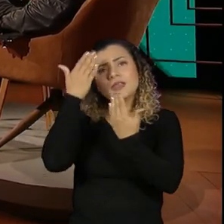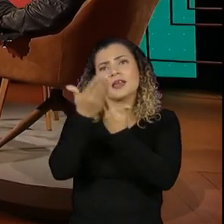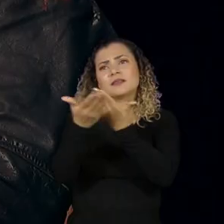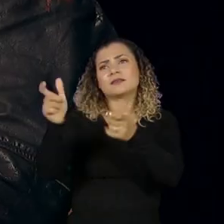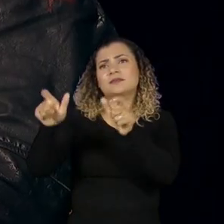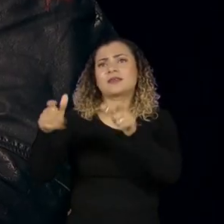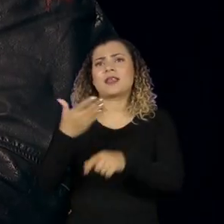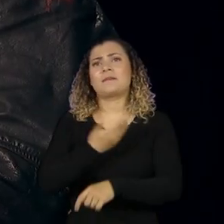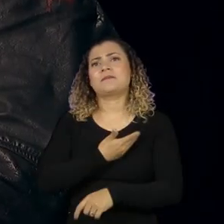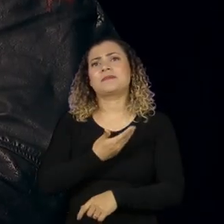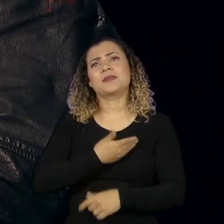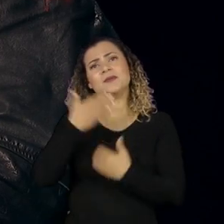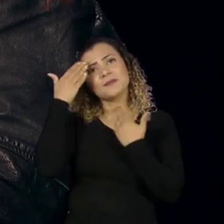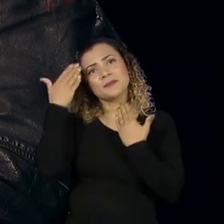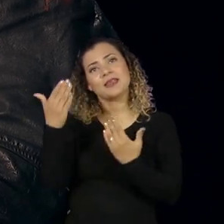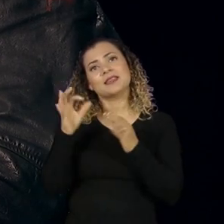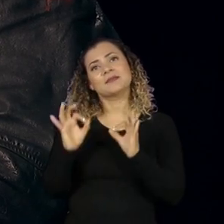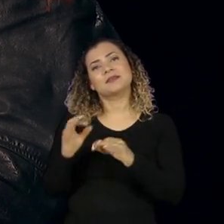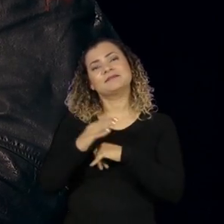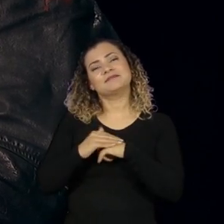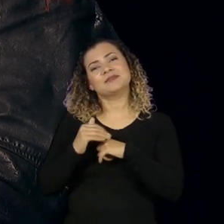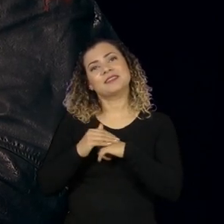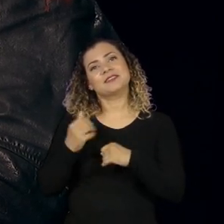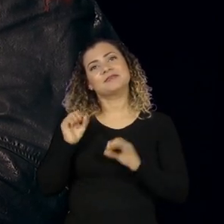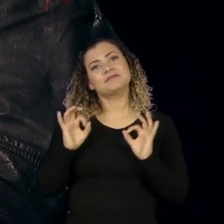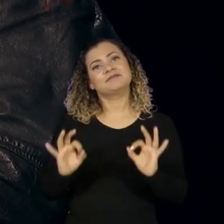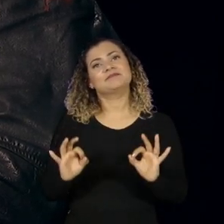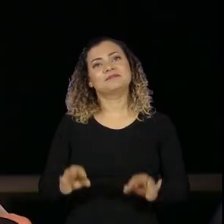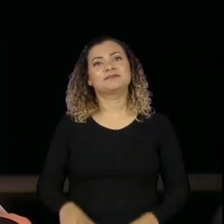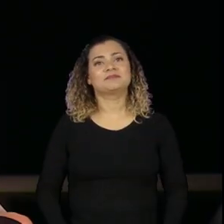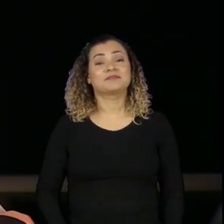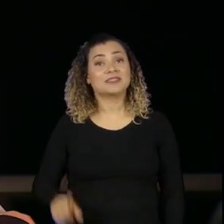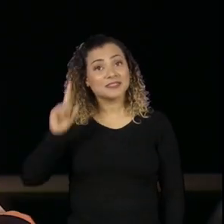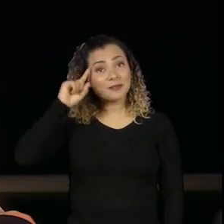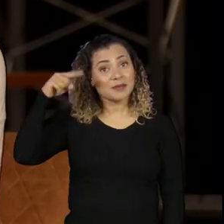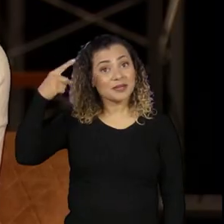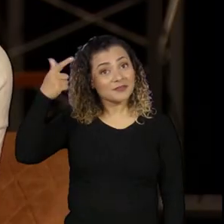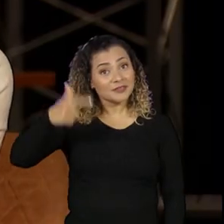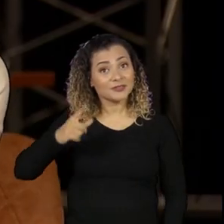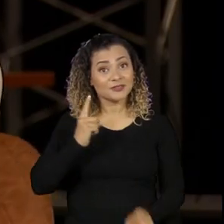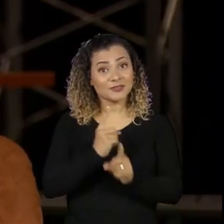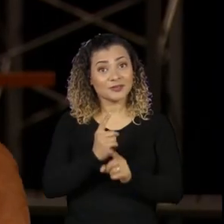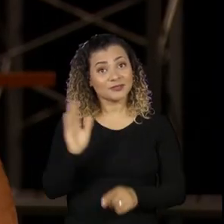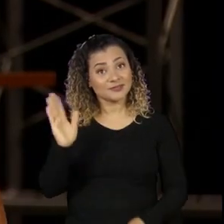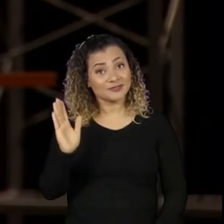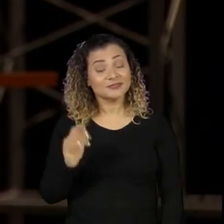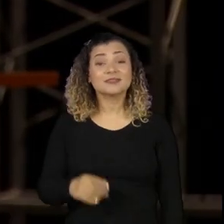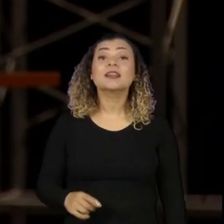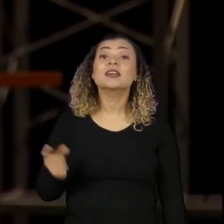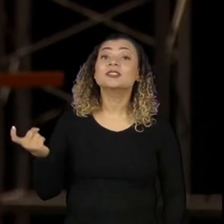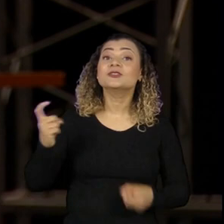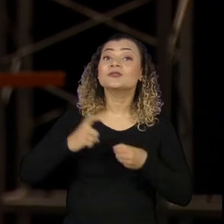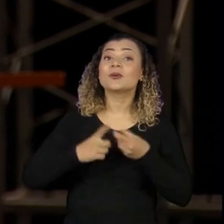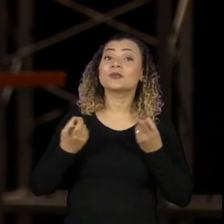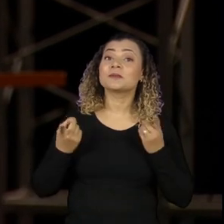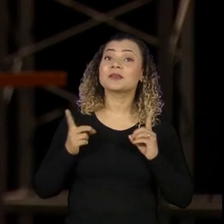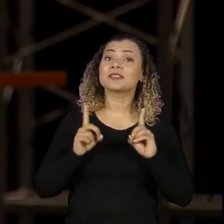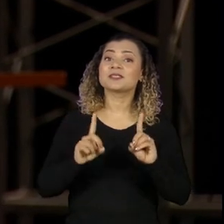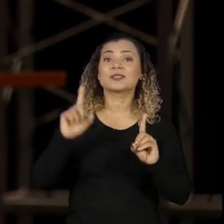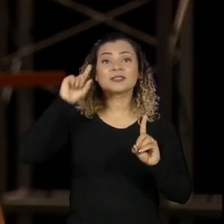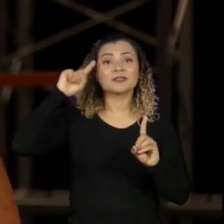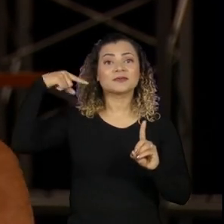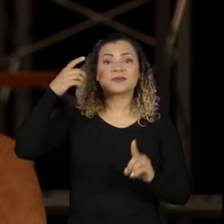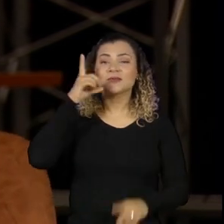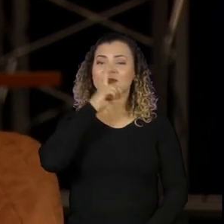meus amigos aí. Obrigado mesmo. Foda. E até a semana que vem, então. A gente volta com o próximo Persona